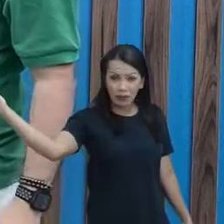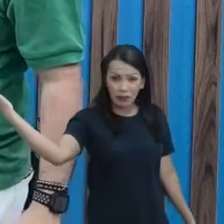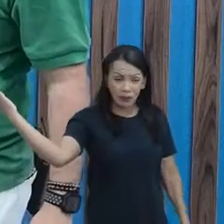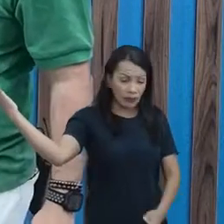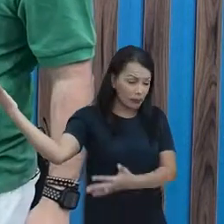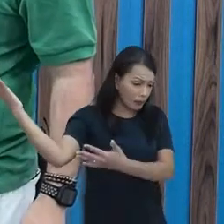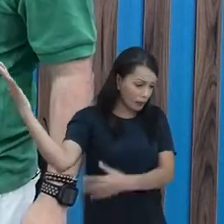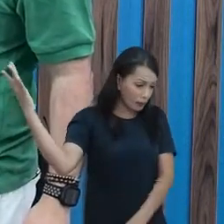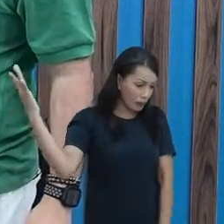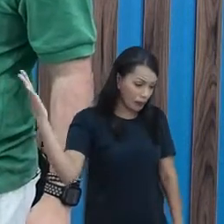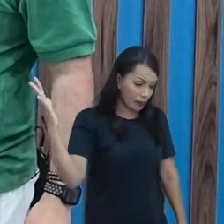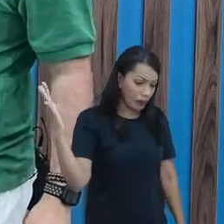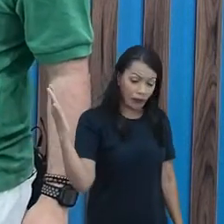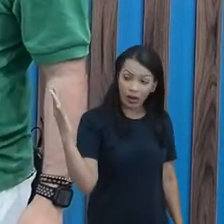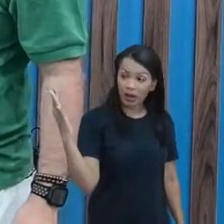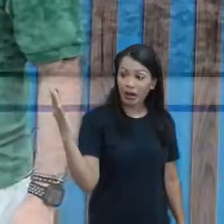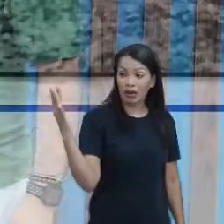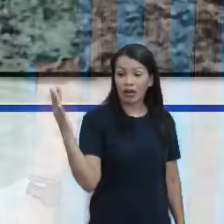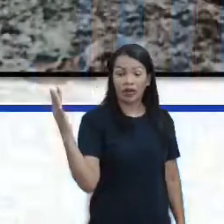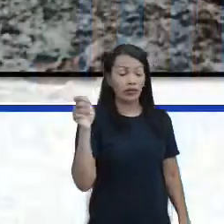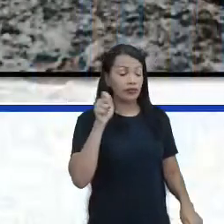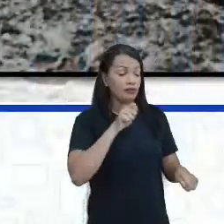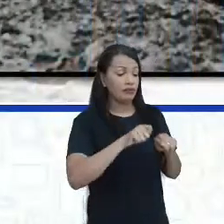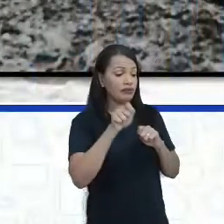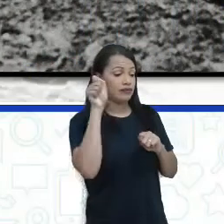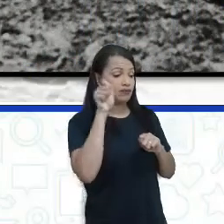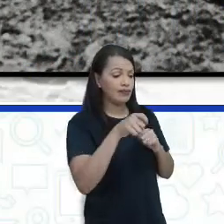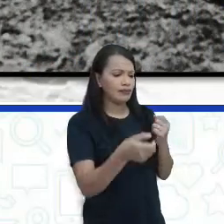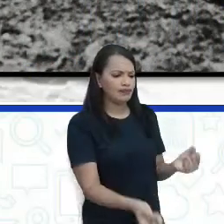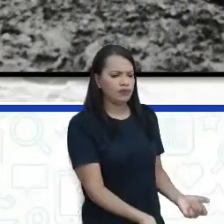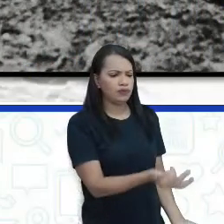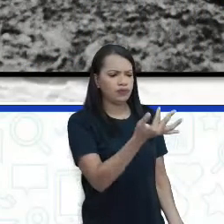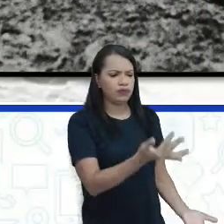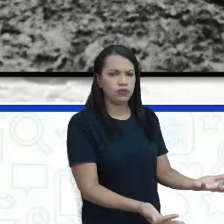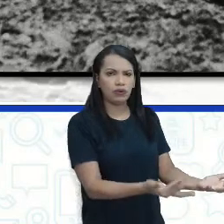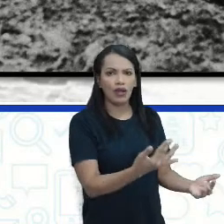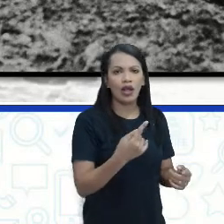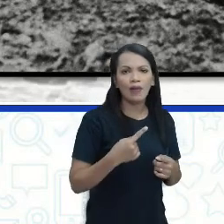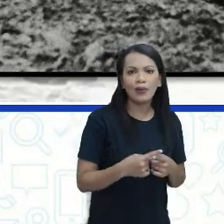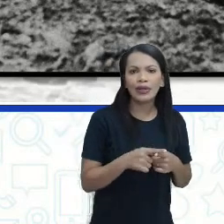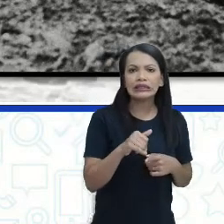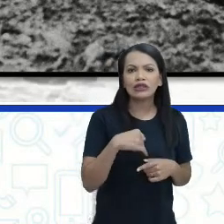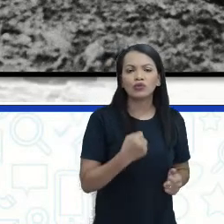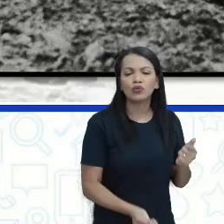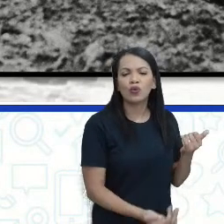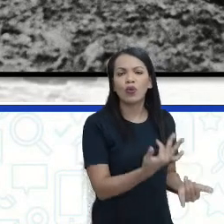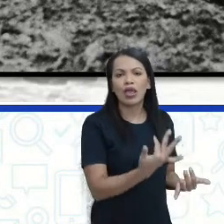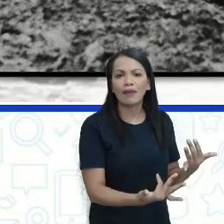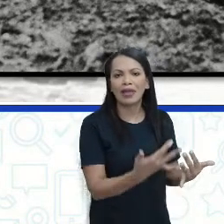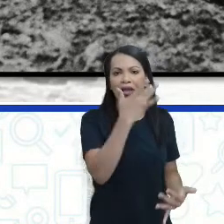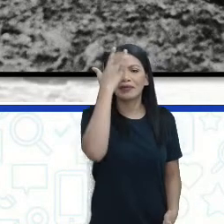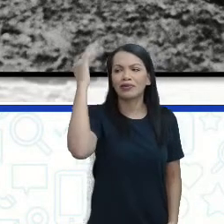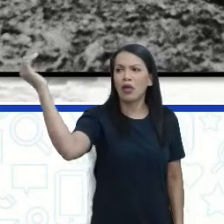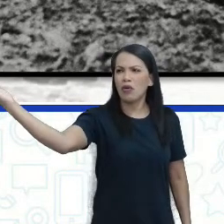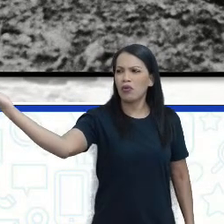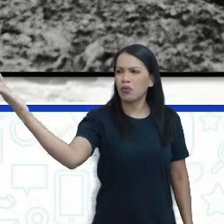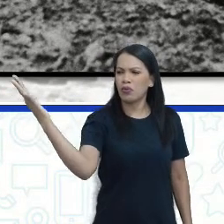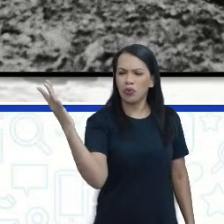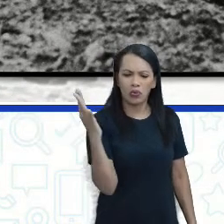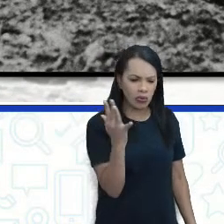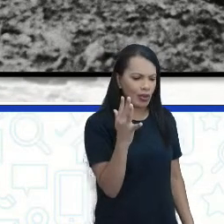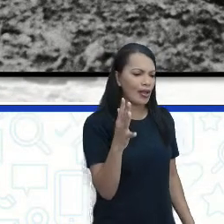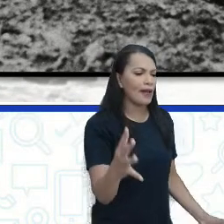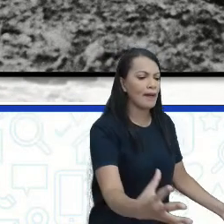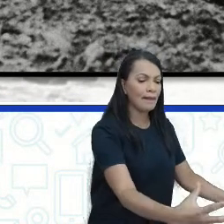qualquer complacência, né, com os alemães, ou seja, até a técnica de terra arrasada, ela foi adotada,